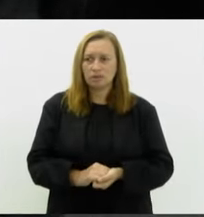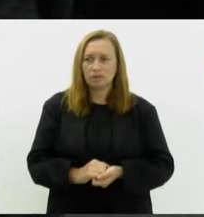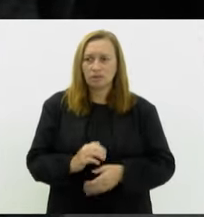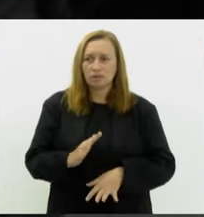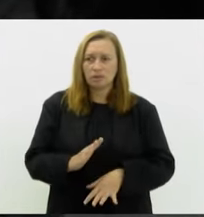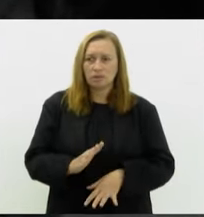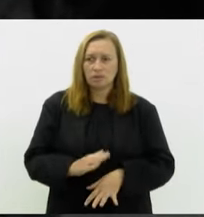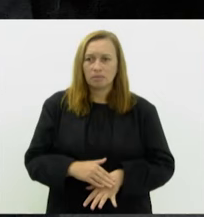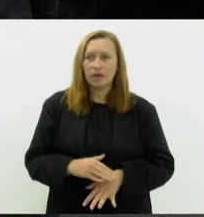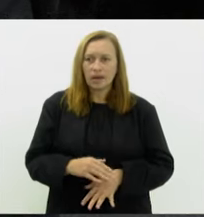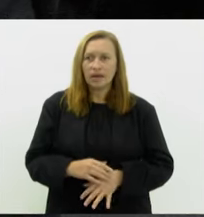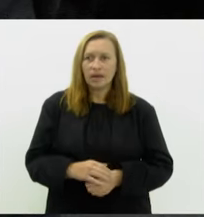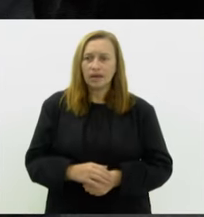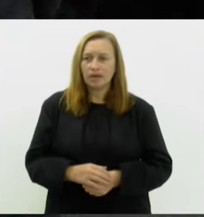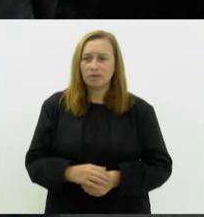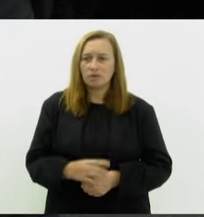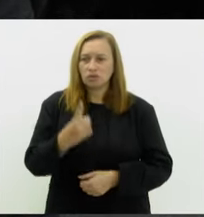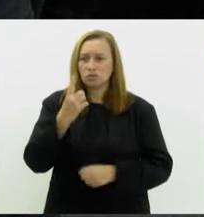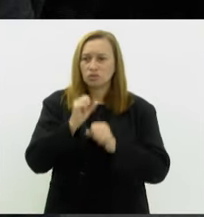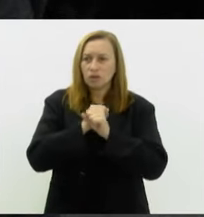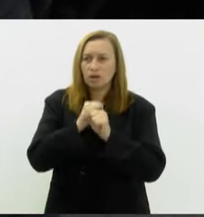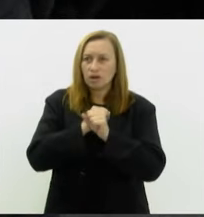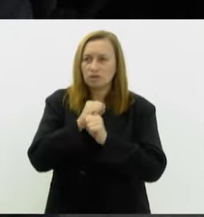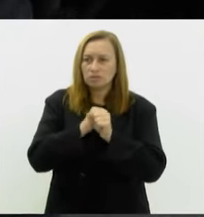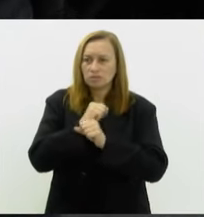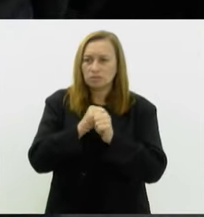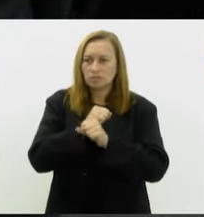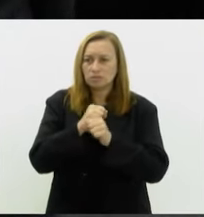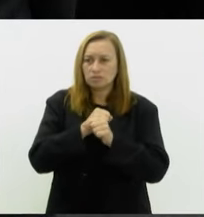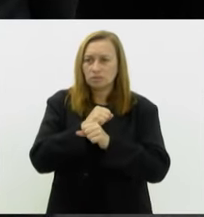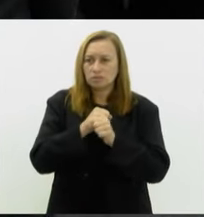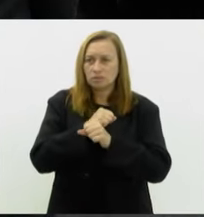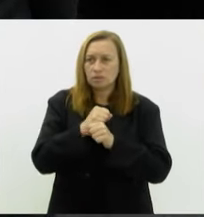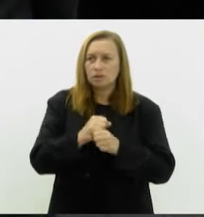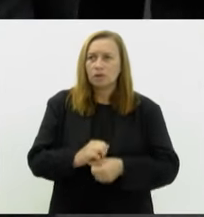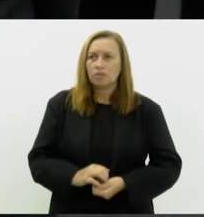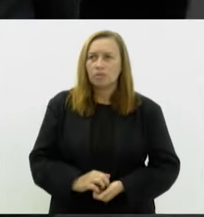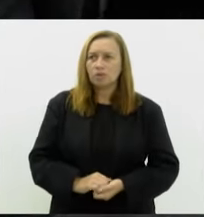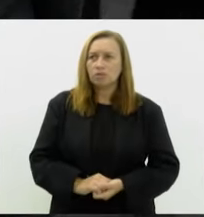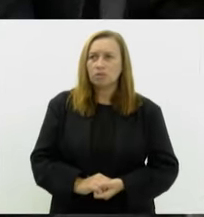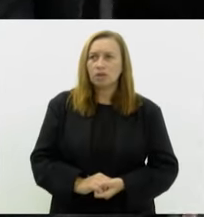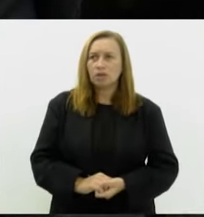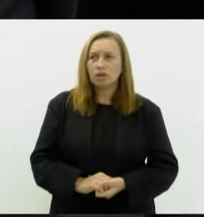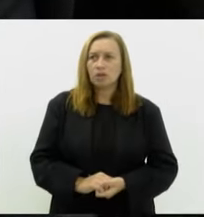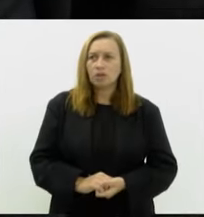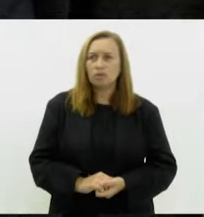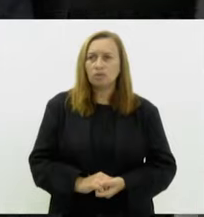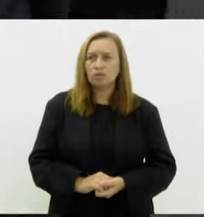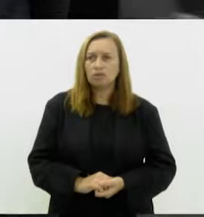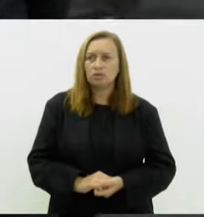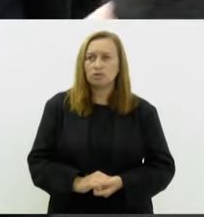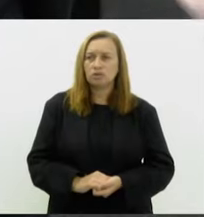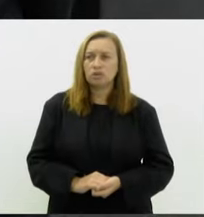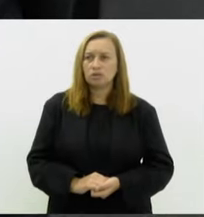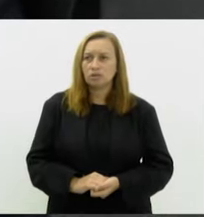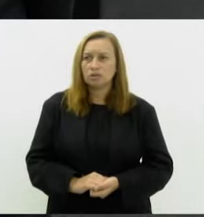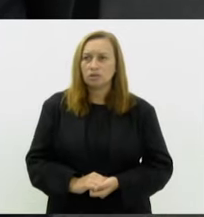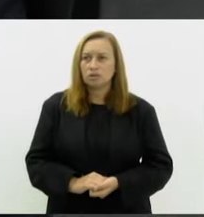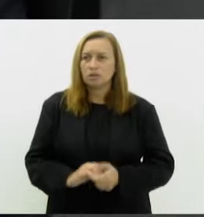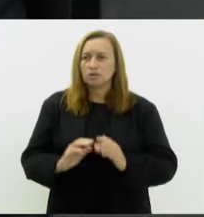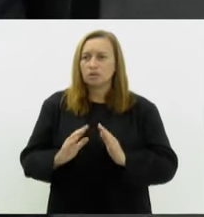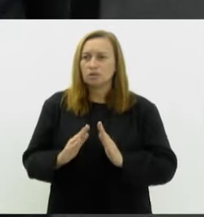uma década. Foi meu colega de turma na Escola